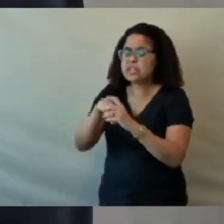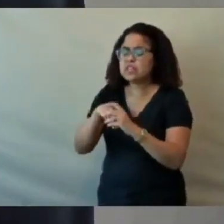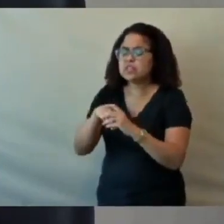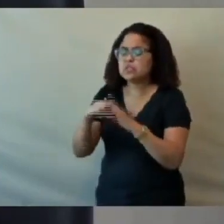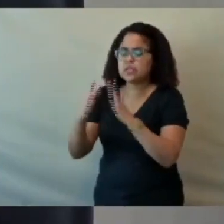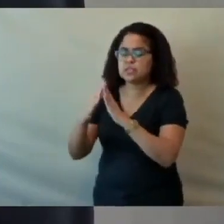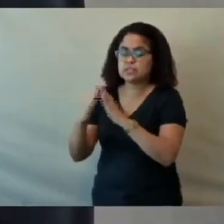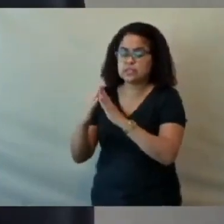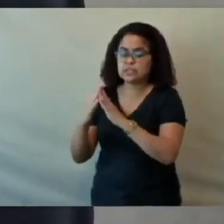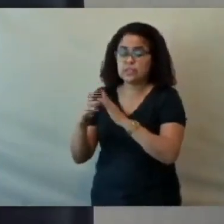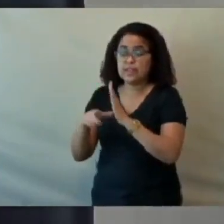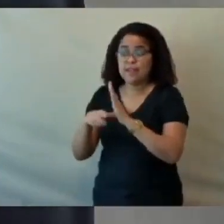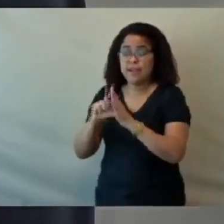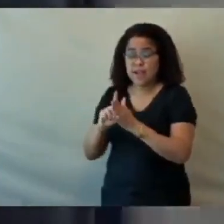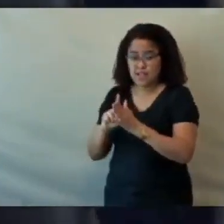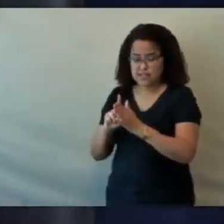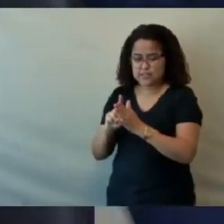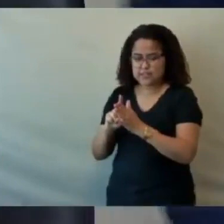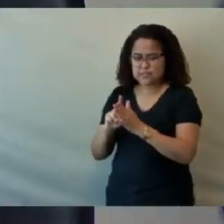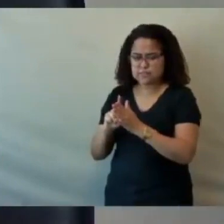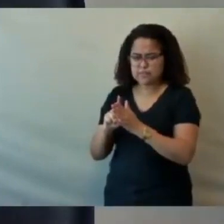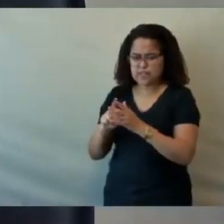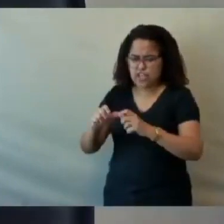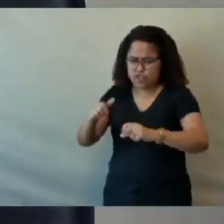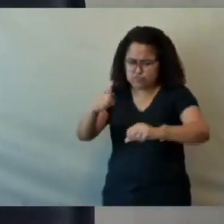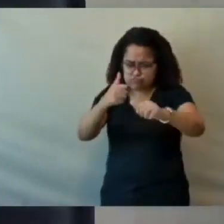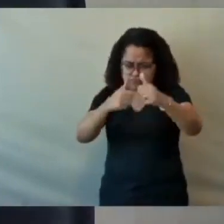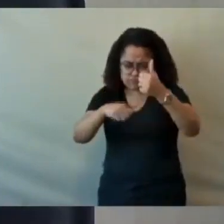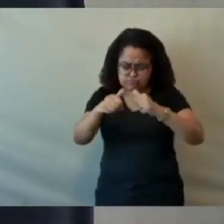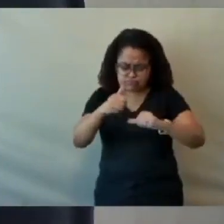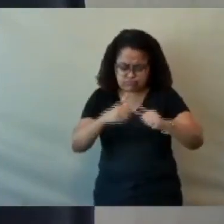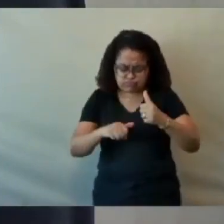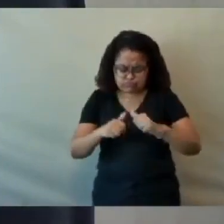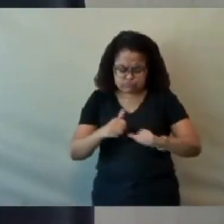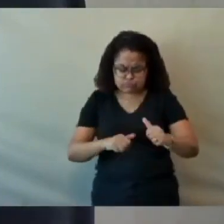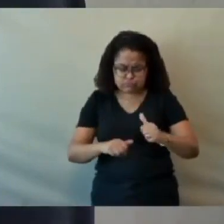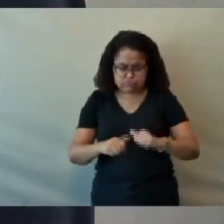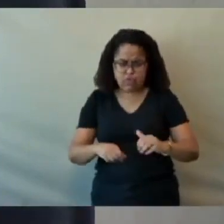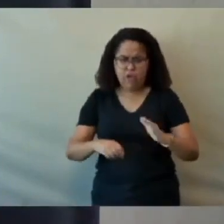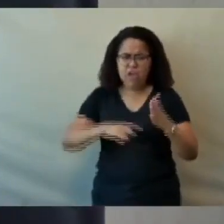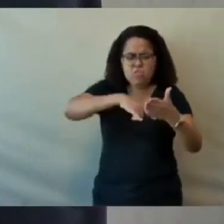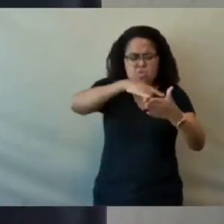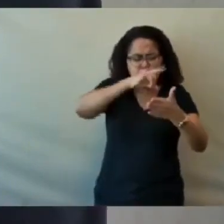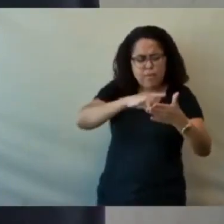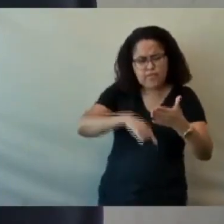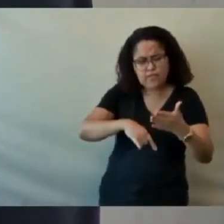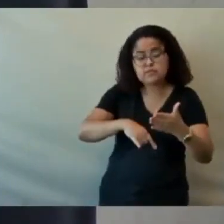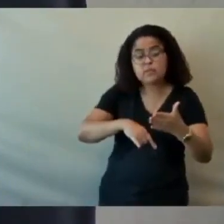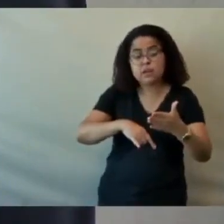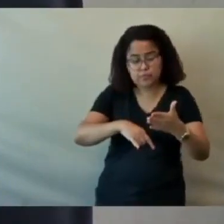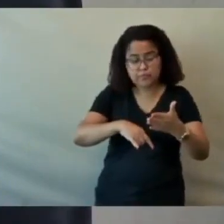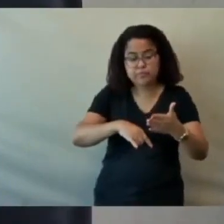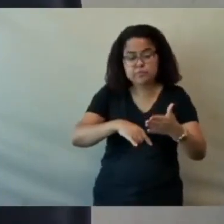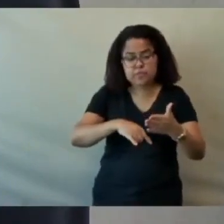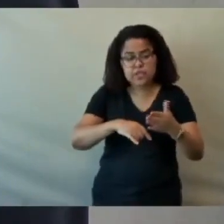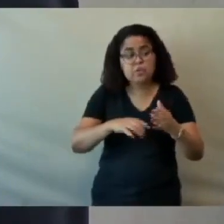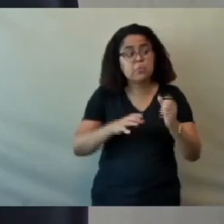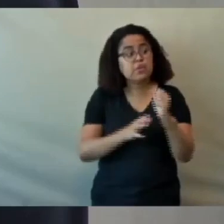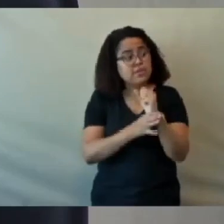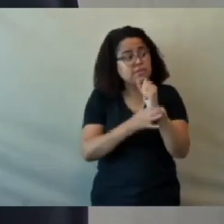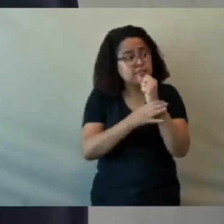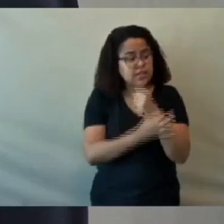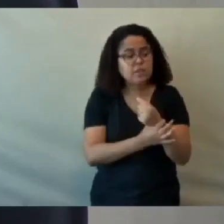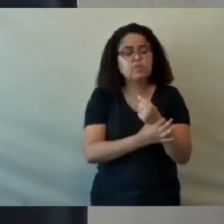eu chego todos os dados dele, documentação, até mesmo para deixar segurança para os clientes que